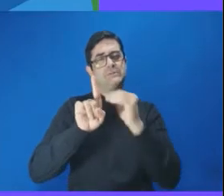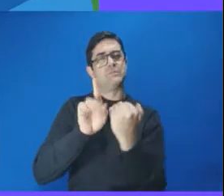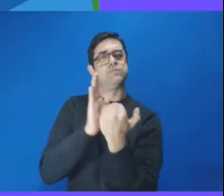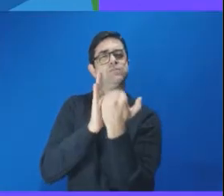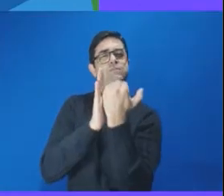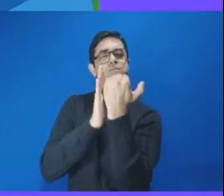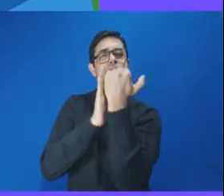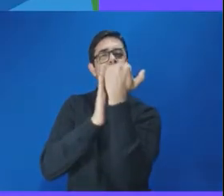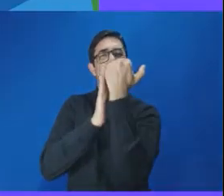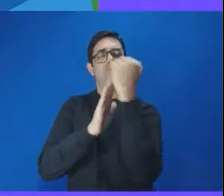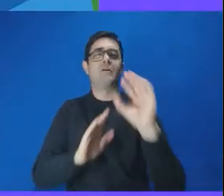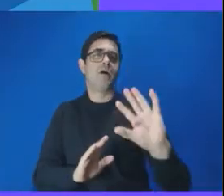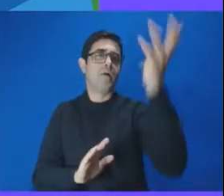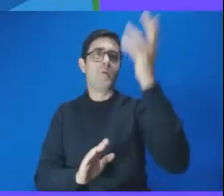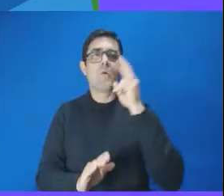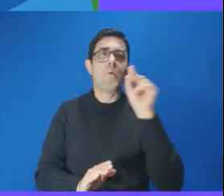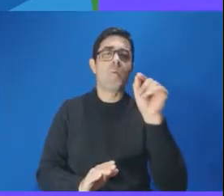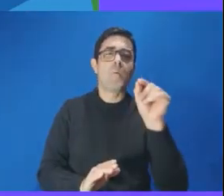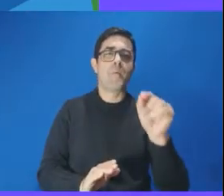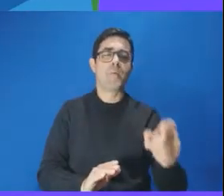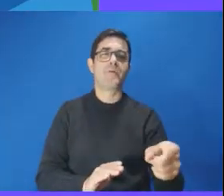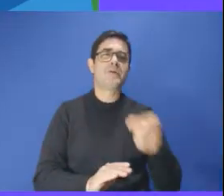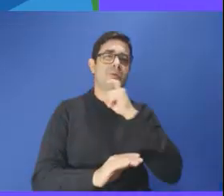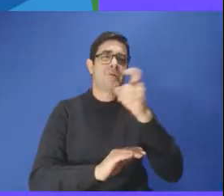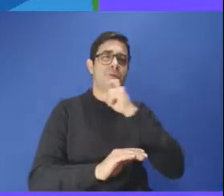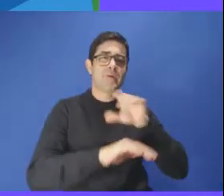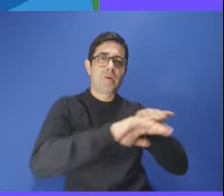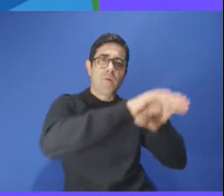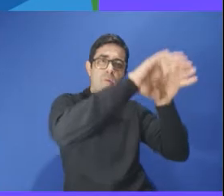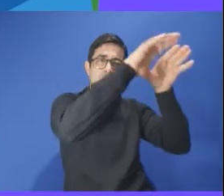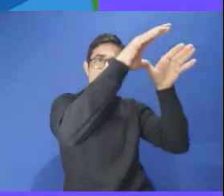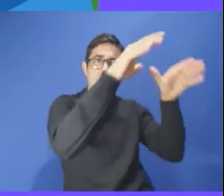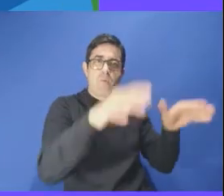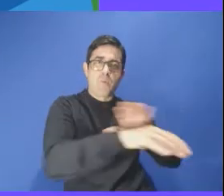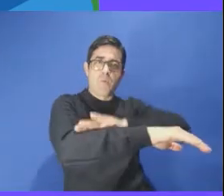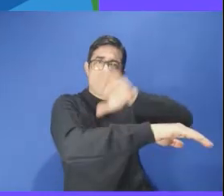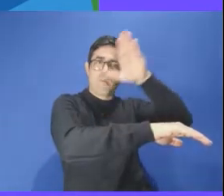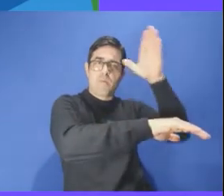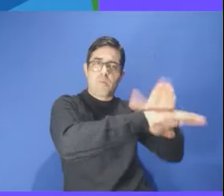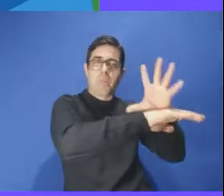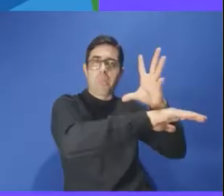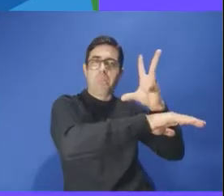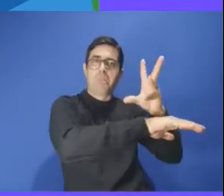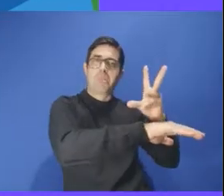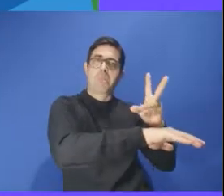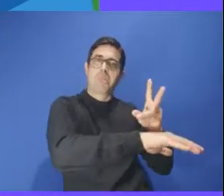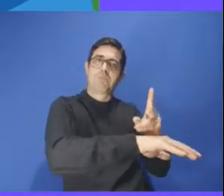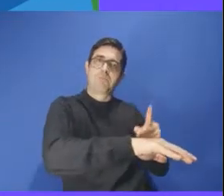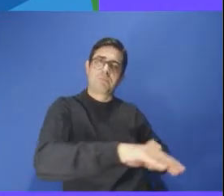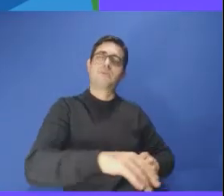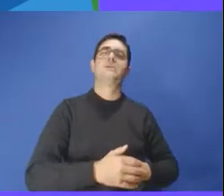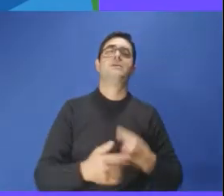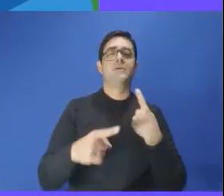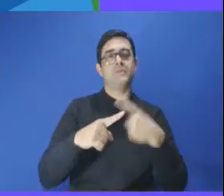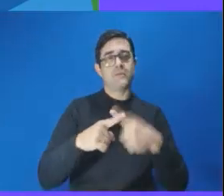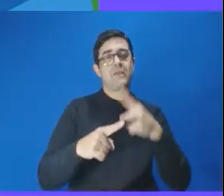como, por exemplo, o que já se observa de derretimento das calotas polares e também das geleiras. Então é chamado de efeito